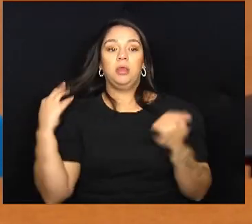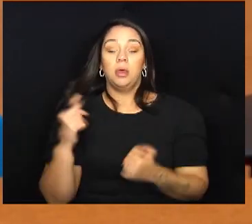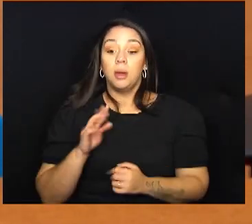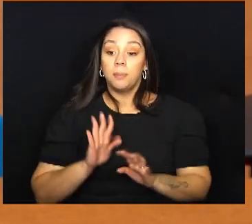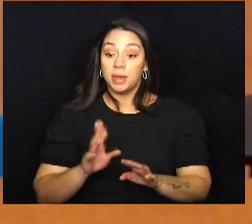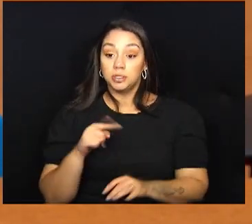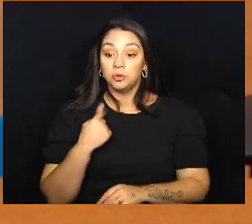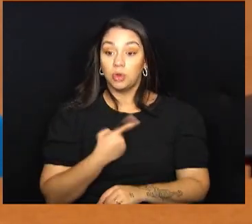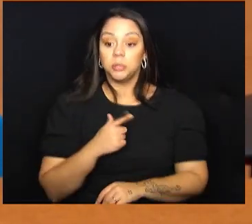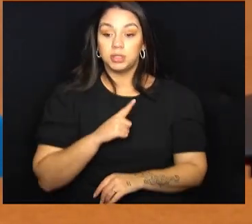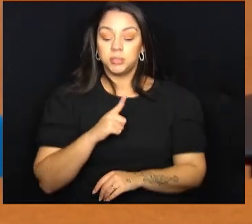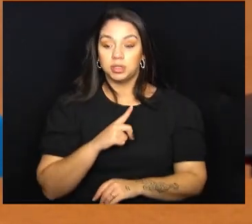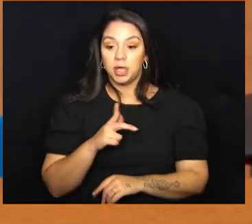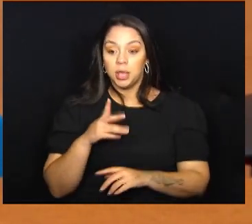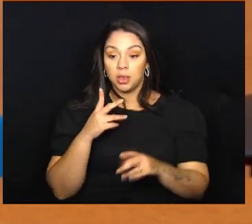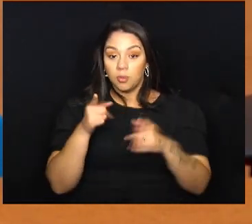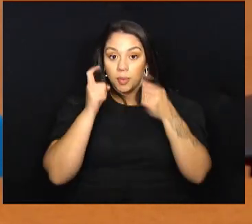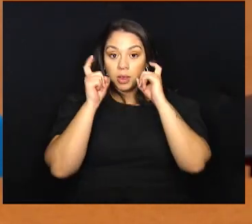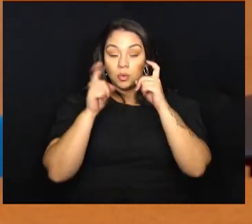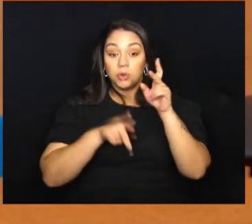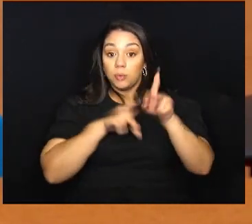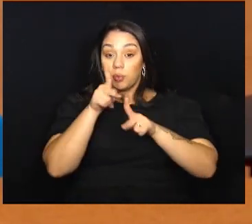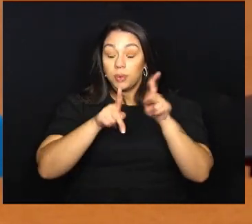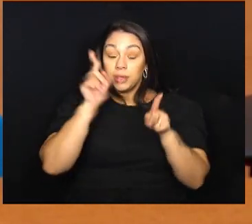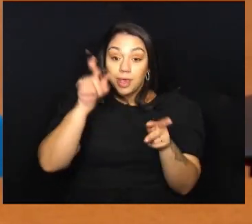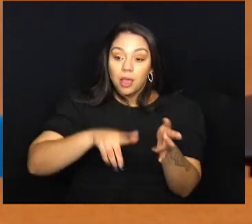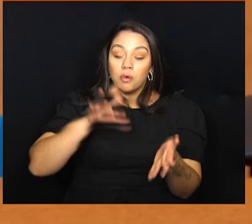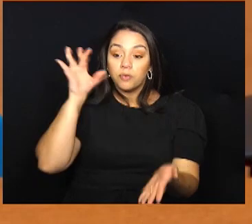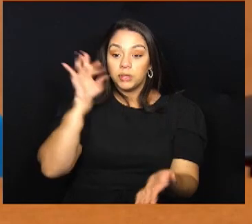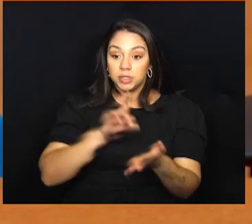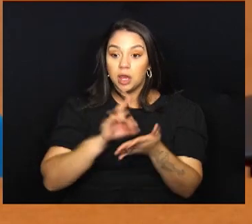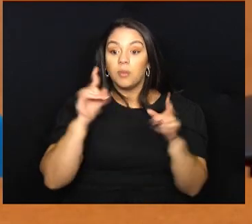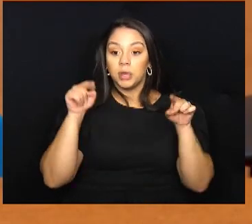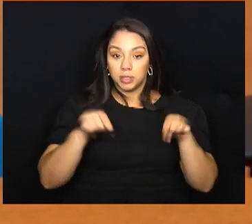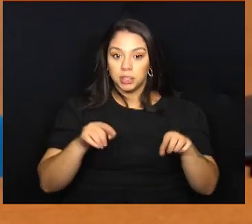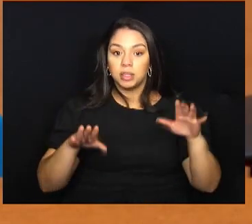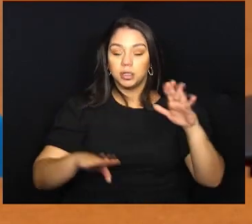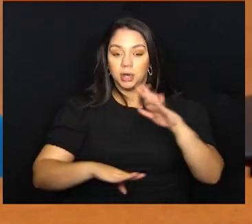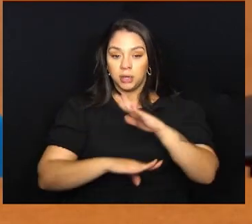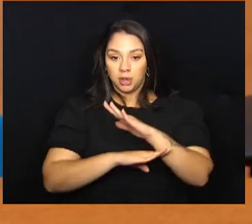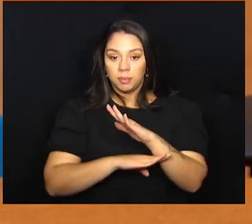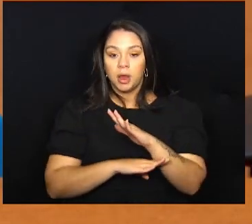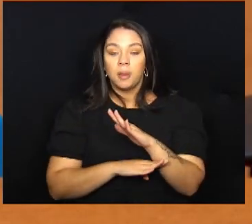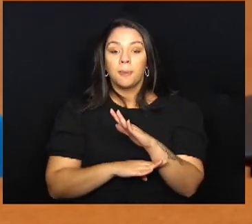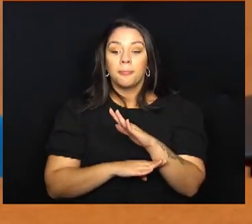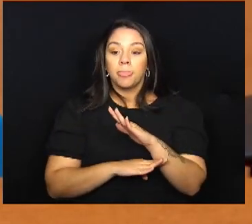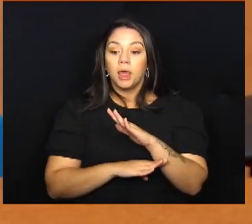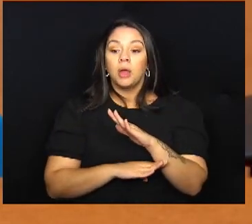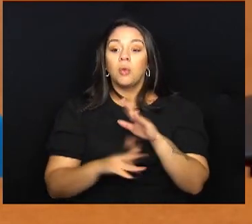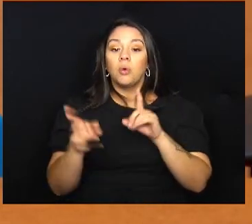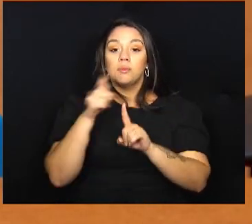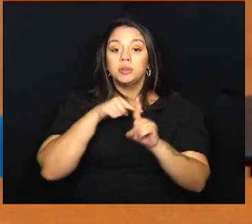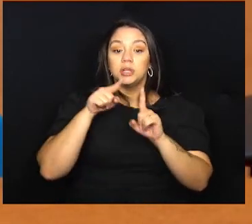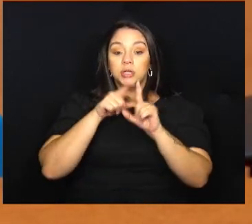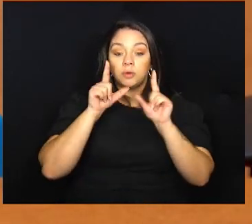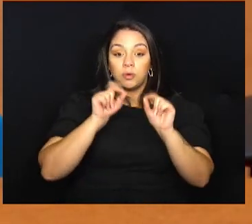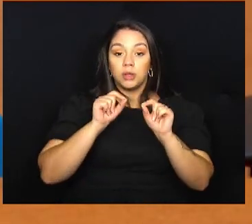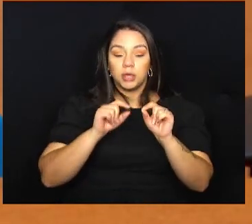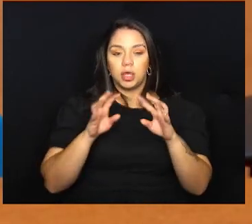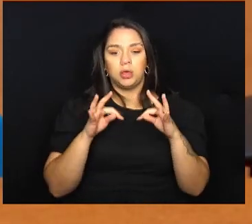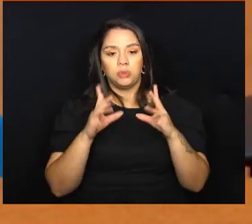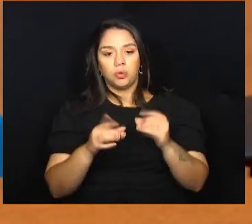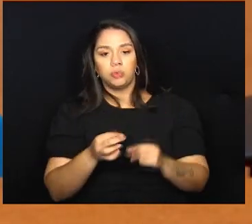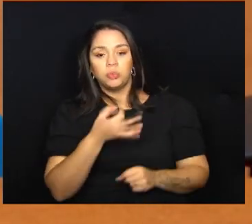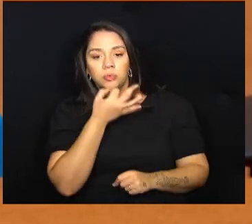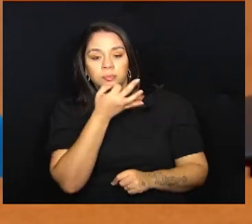audiência pública, que é uma audiência oficial da casa, para registrar todas as